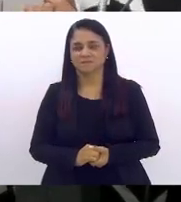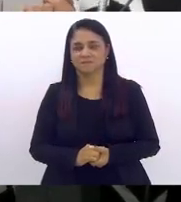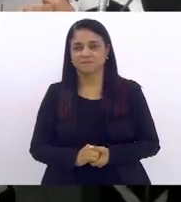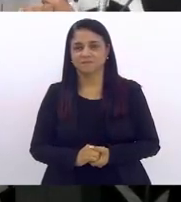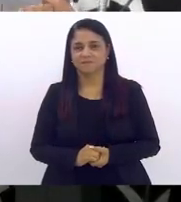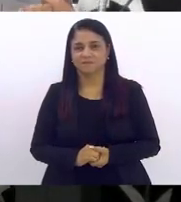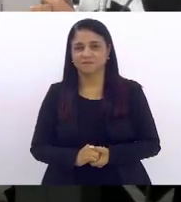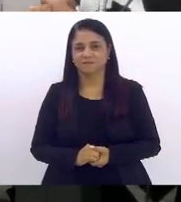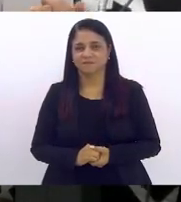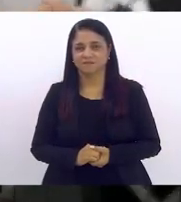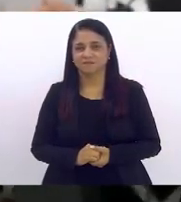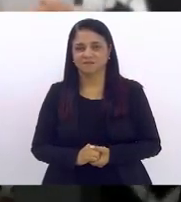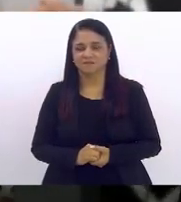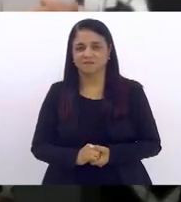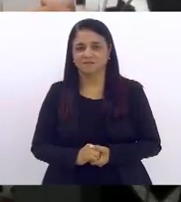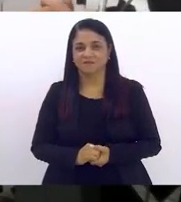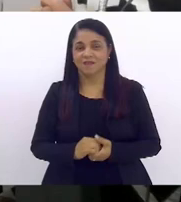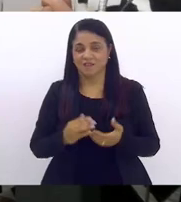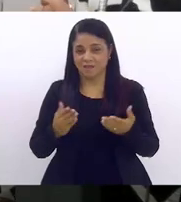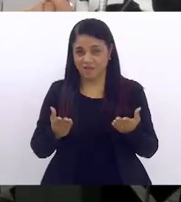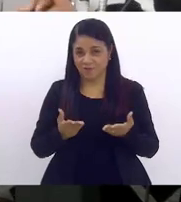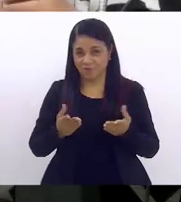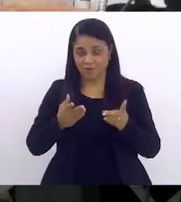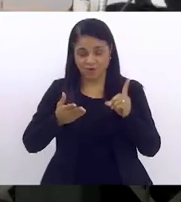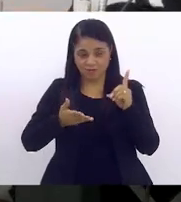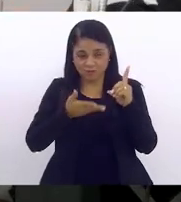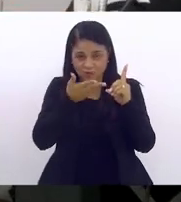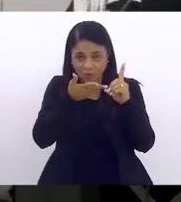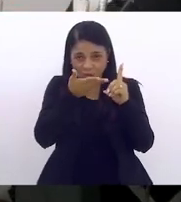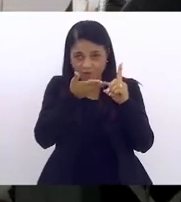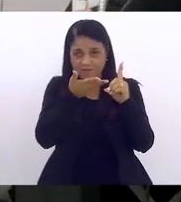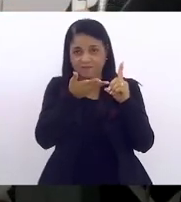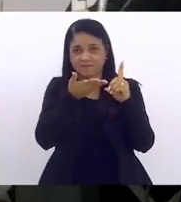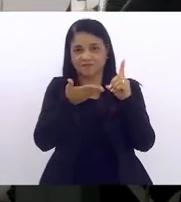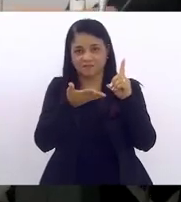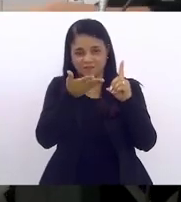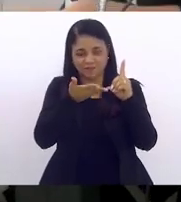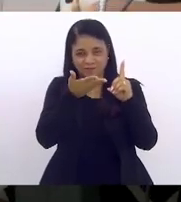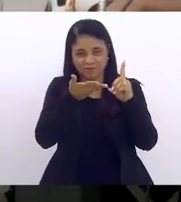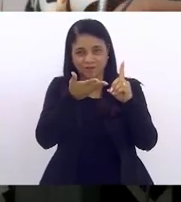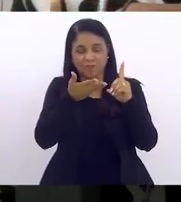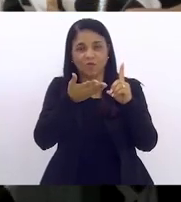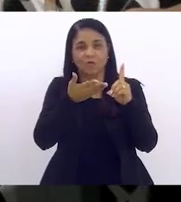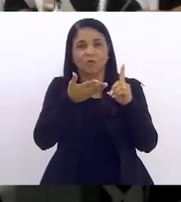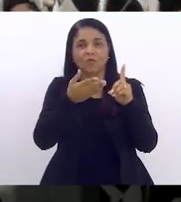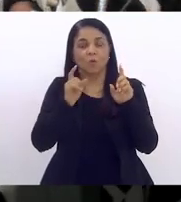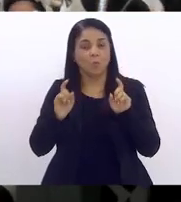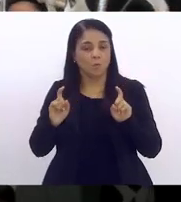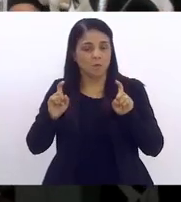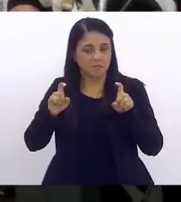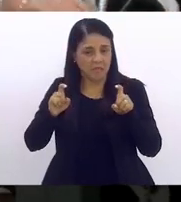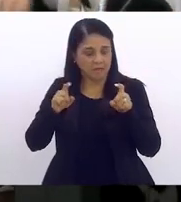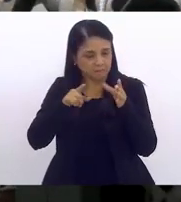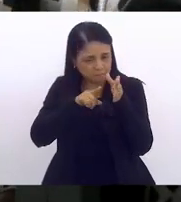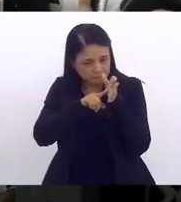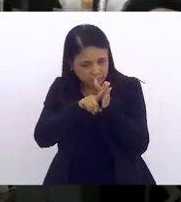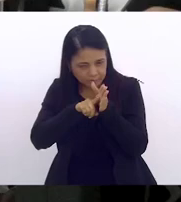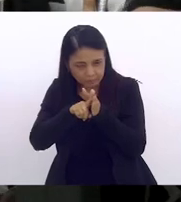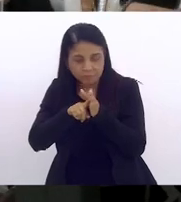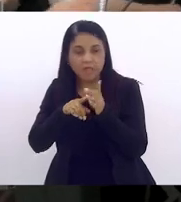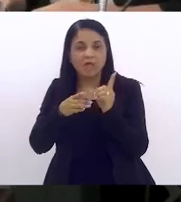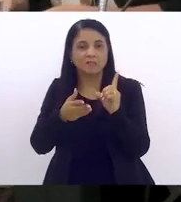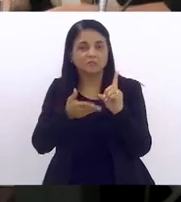Agora vamos às doulas que o mandato fez uma consulta às doulas